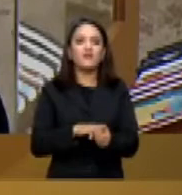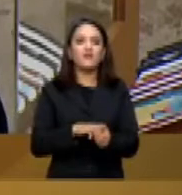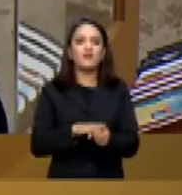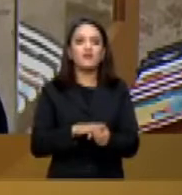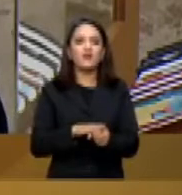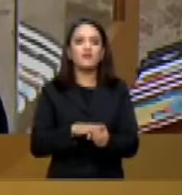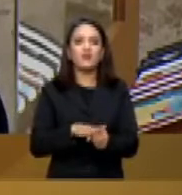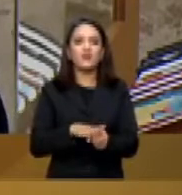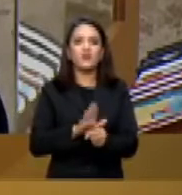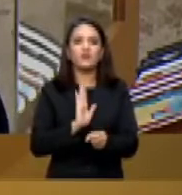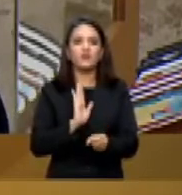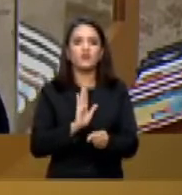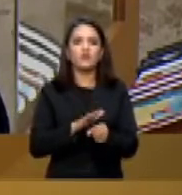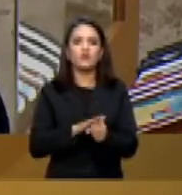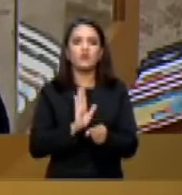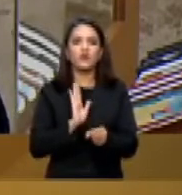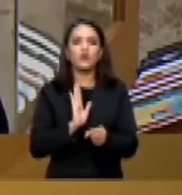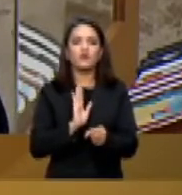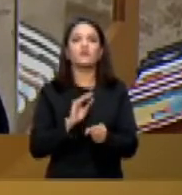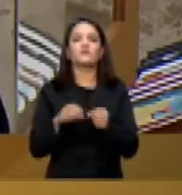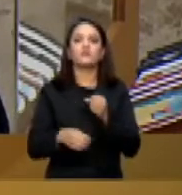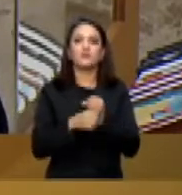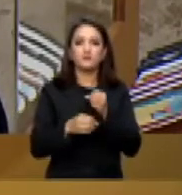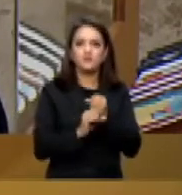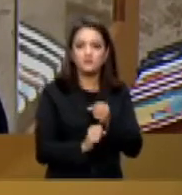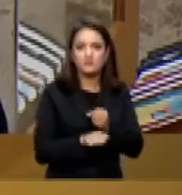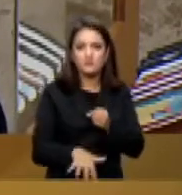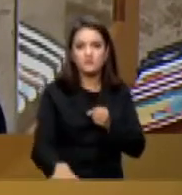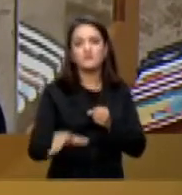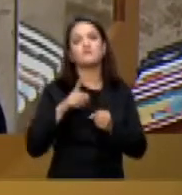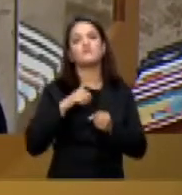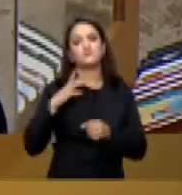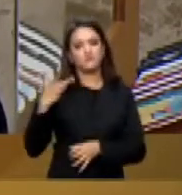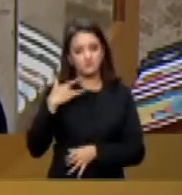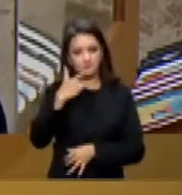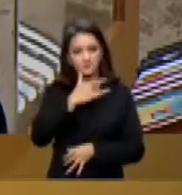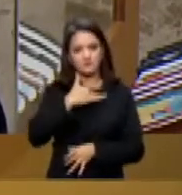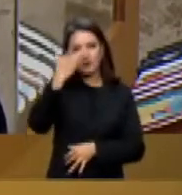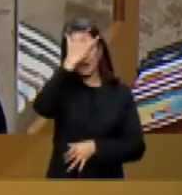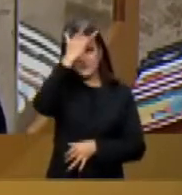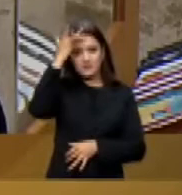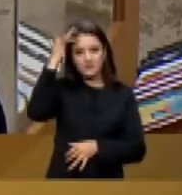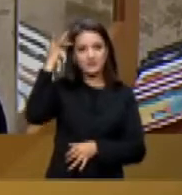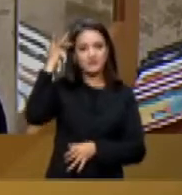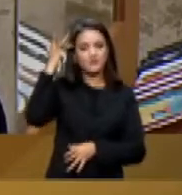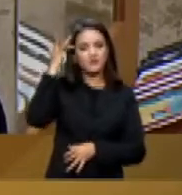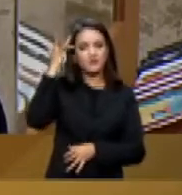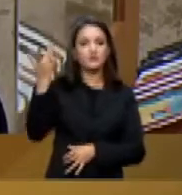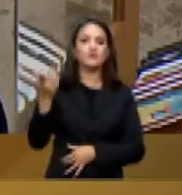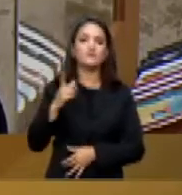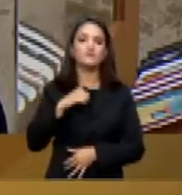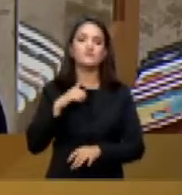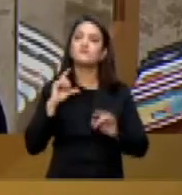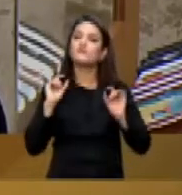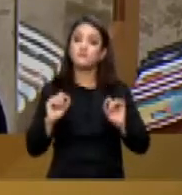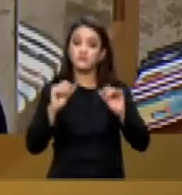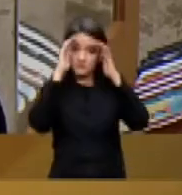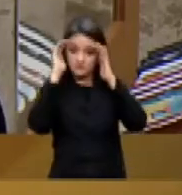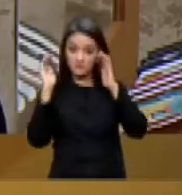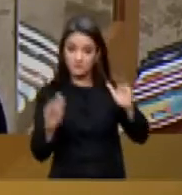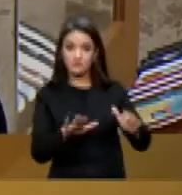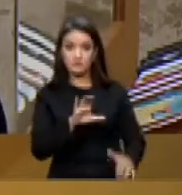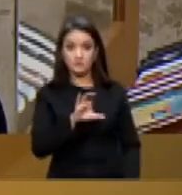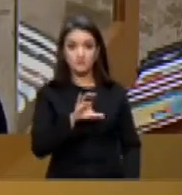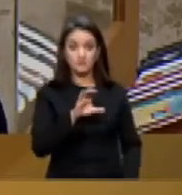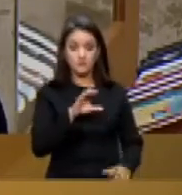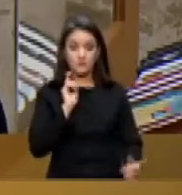é essencial para a preservação da saúde das pessoas e para que se concretizem os objetivos fundamentais do